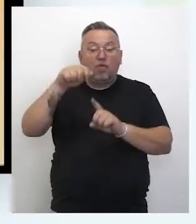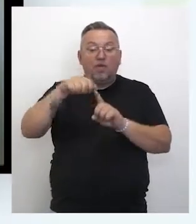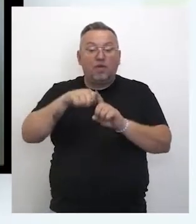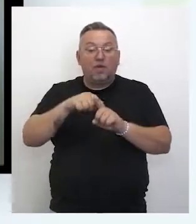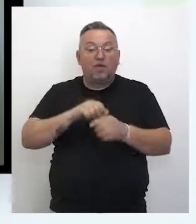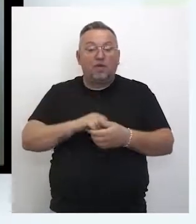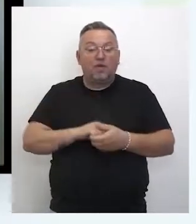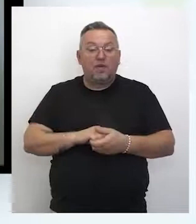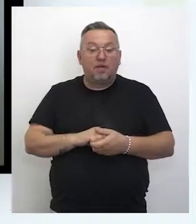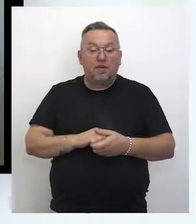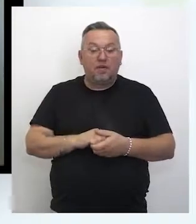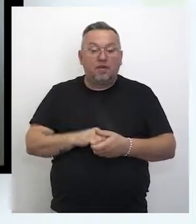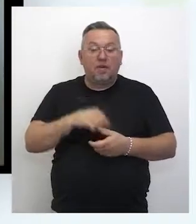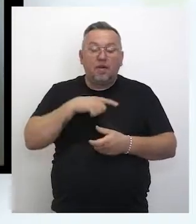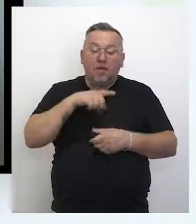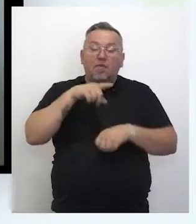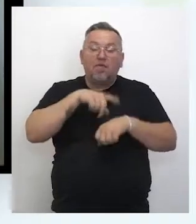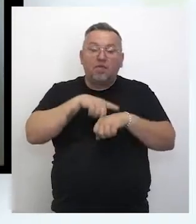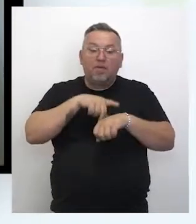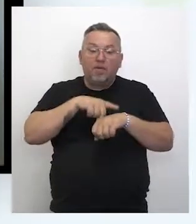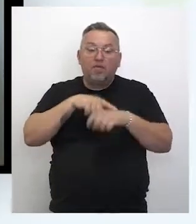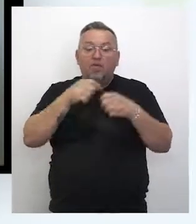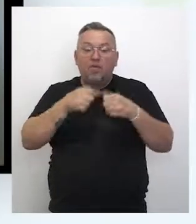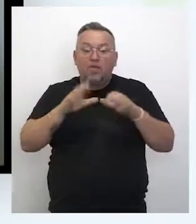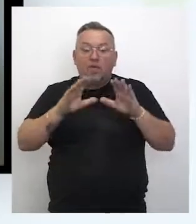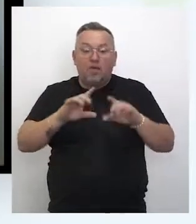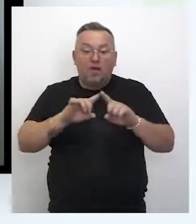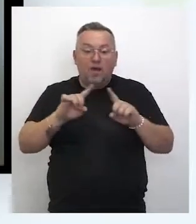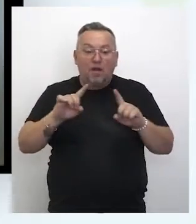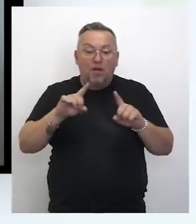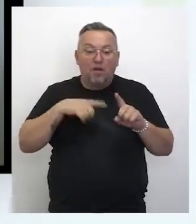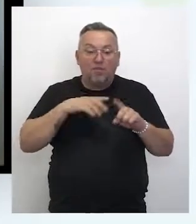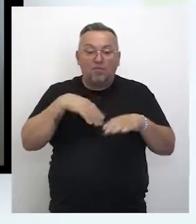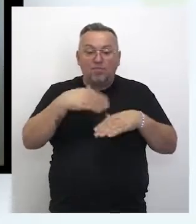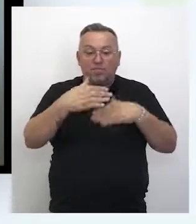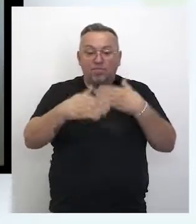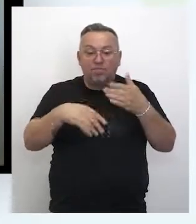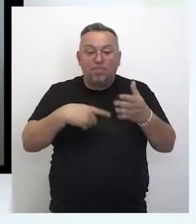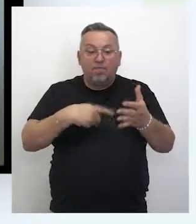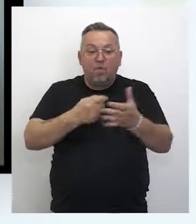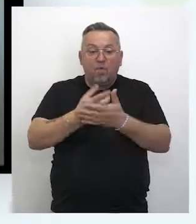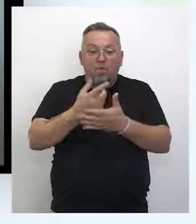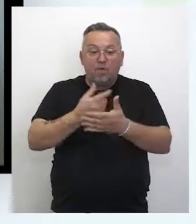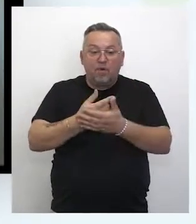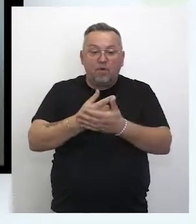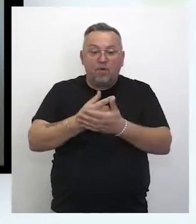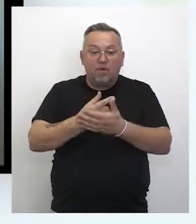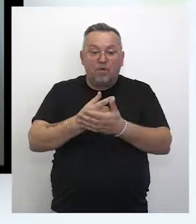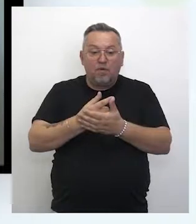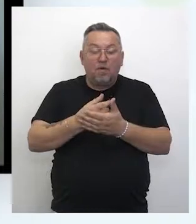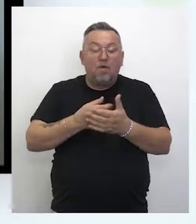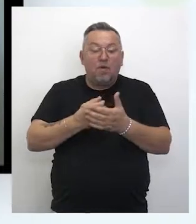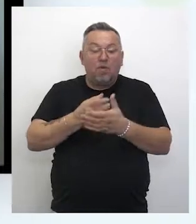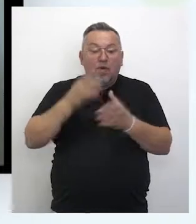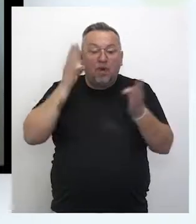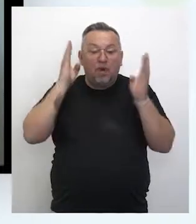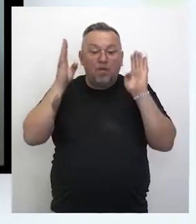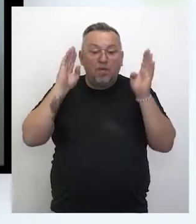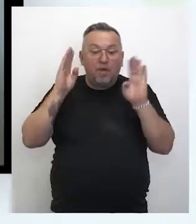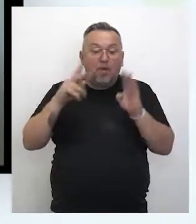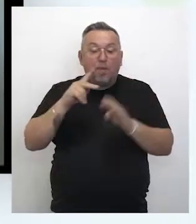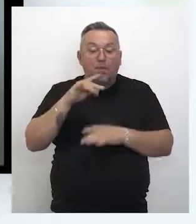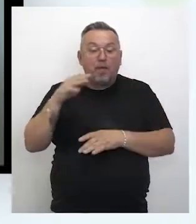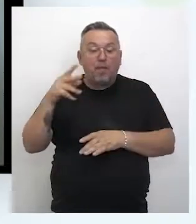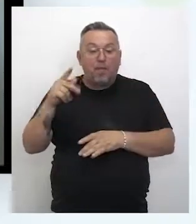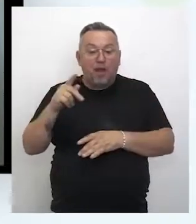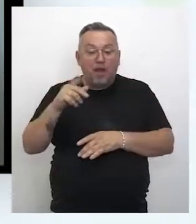ou menos. Aí tive um período lá de ficar, ao longo desse tempo, a gente comprando caminhão-pipa de água. Cada família